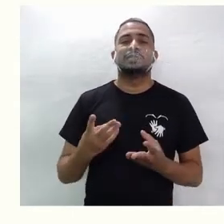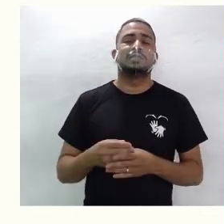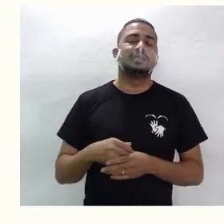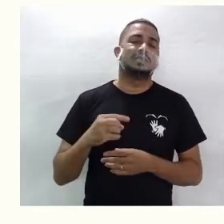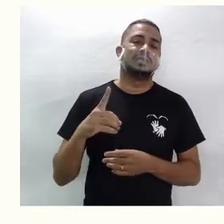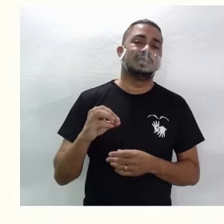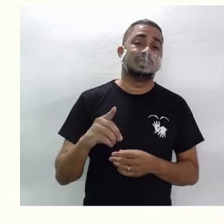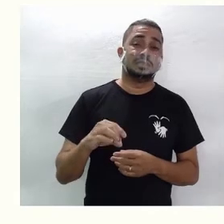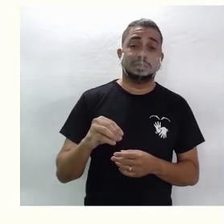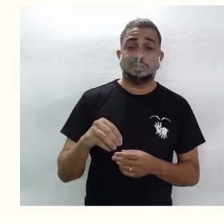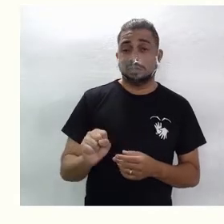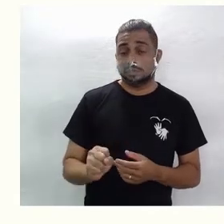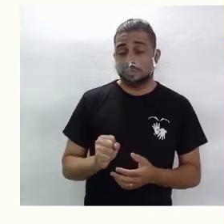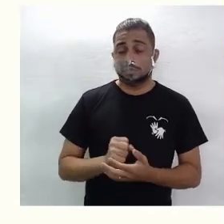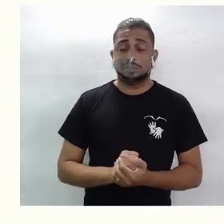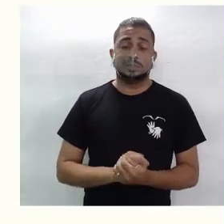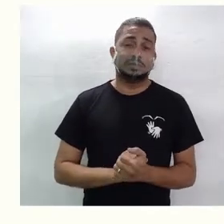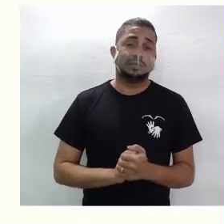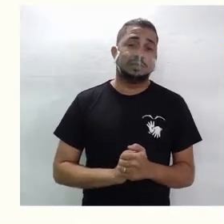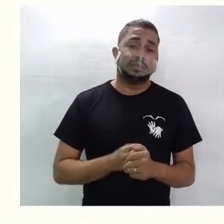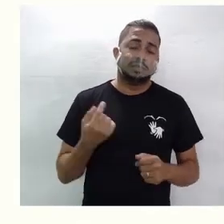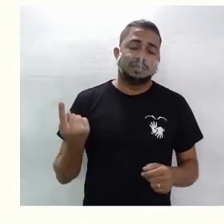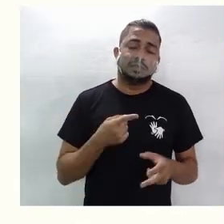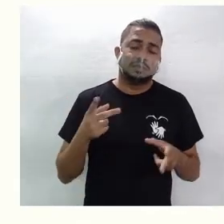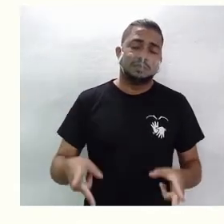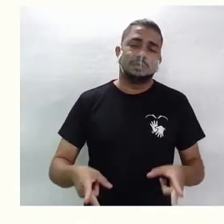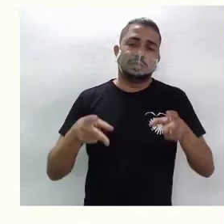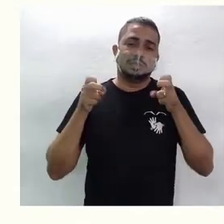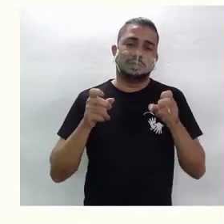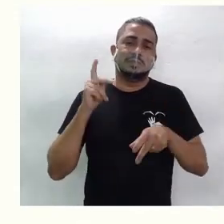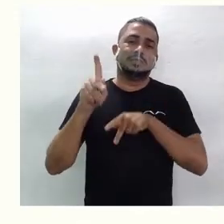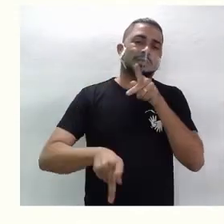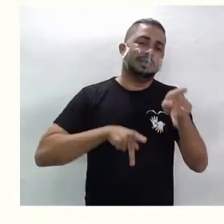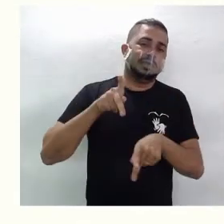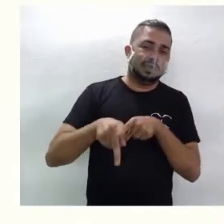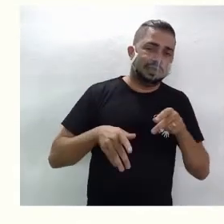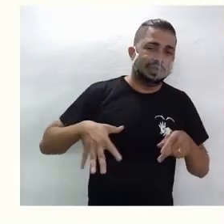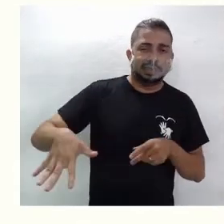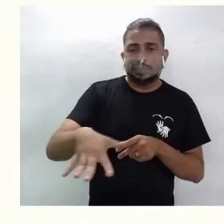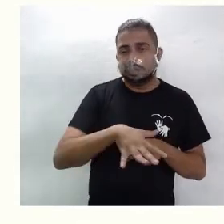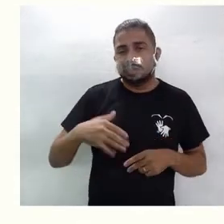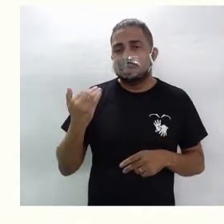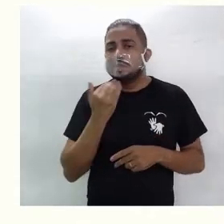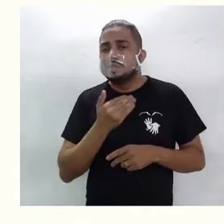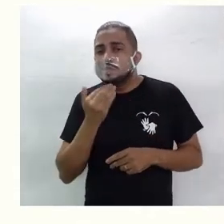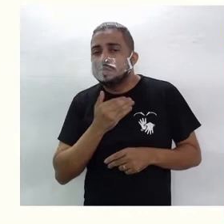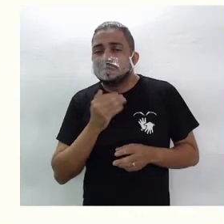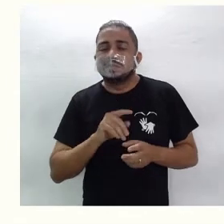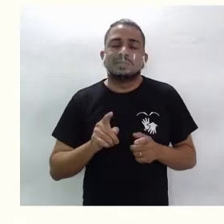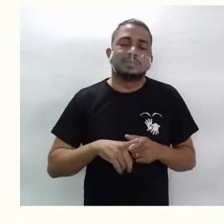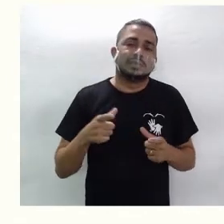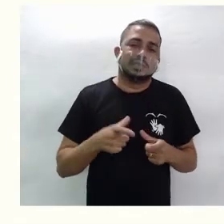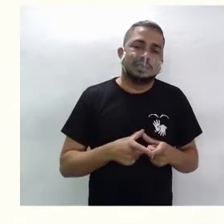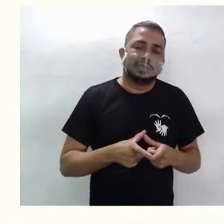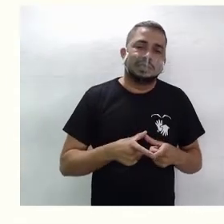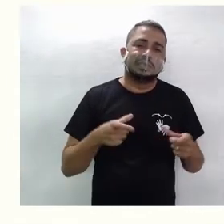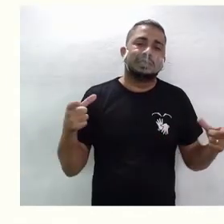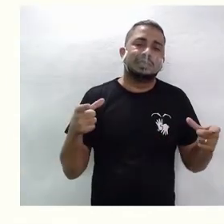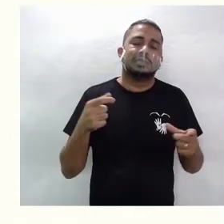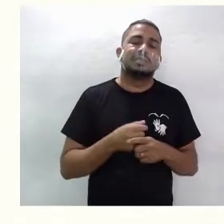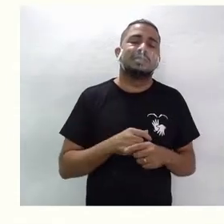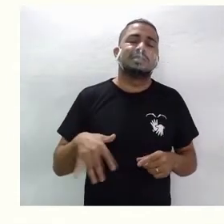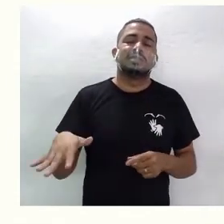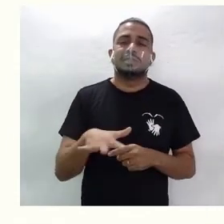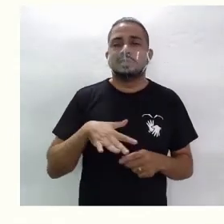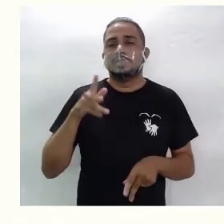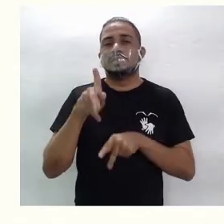tá? Nesse caso aí, gente, a gente vai observar a população. Nessas áreas mais distorcidas, mais alargadas, são áreas